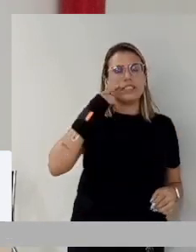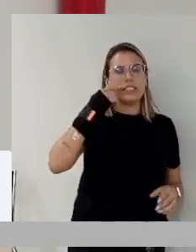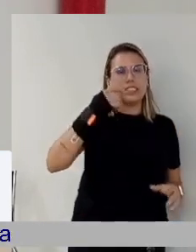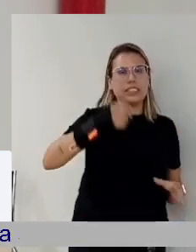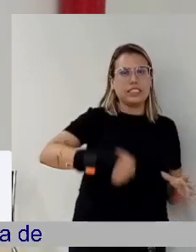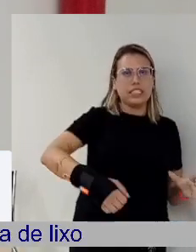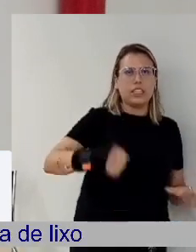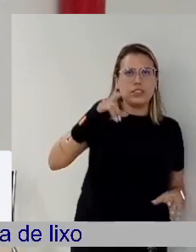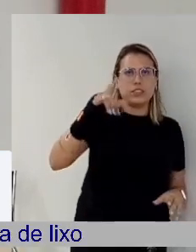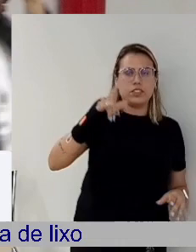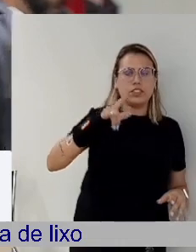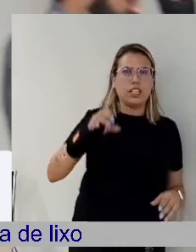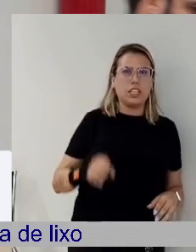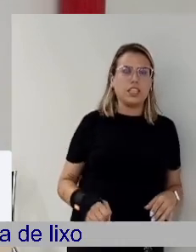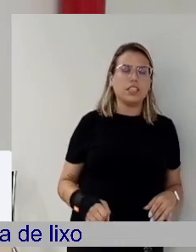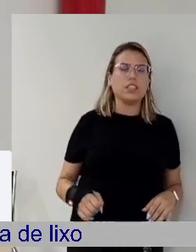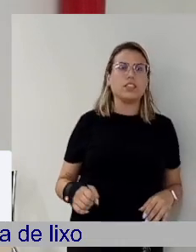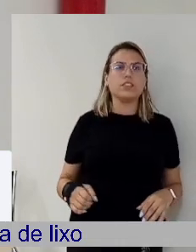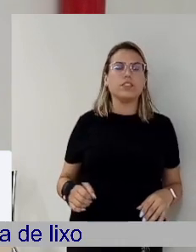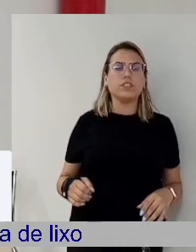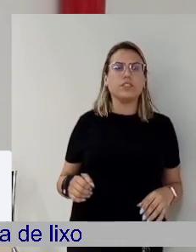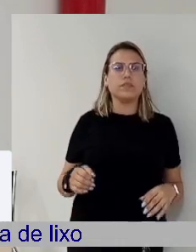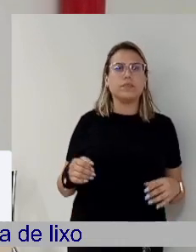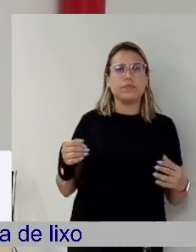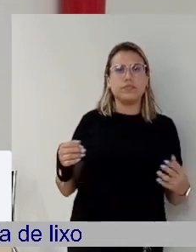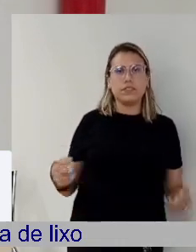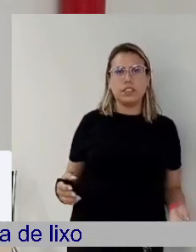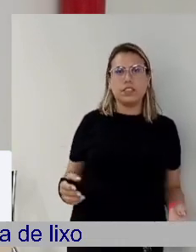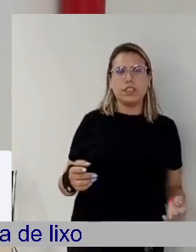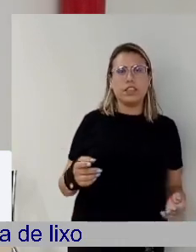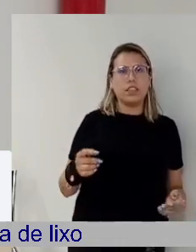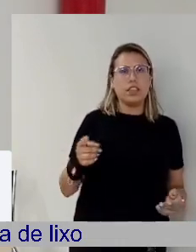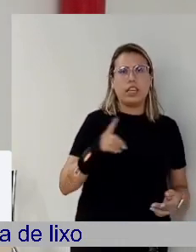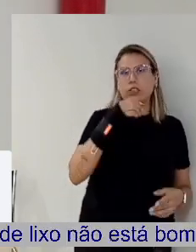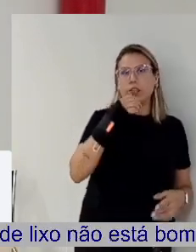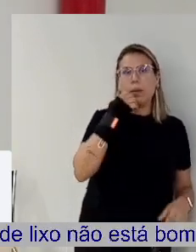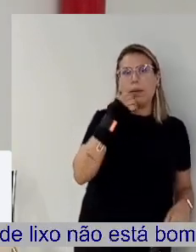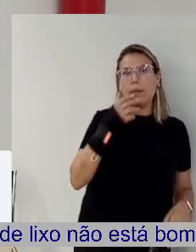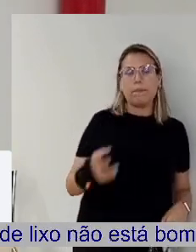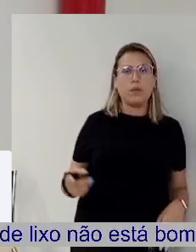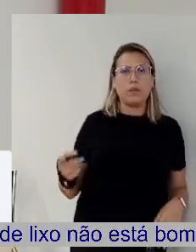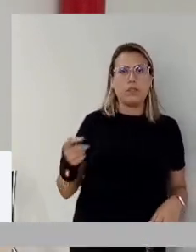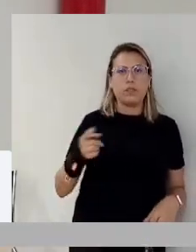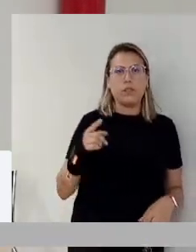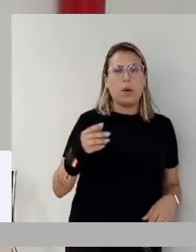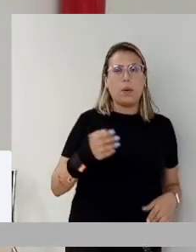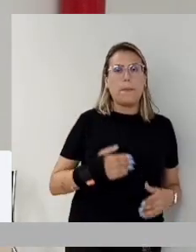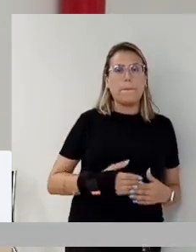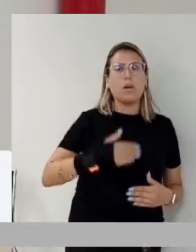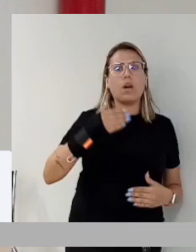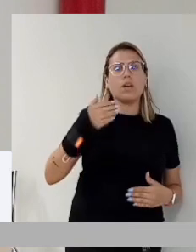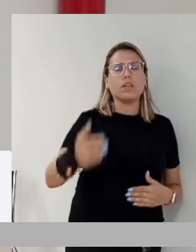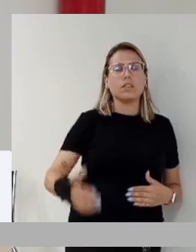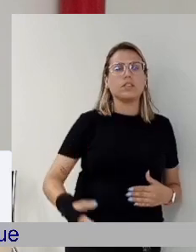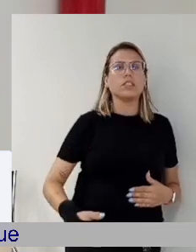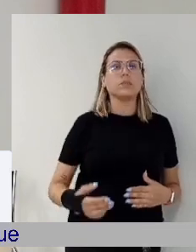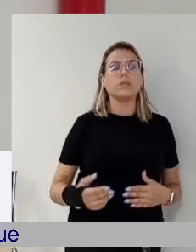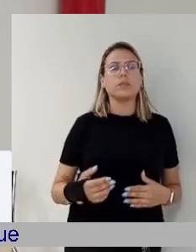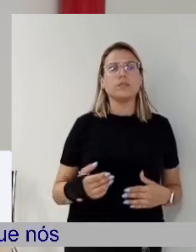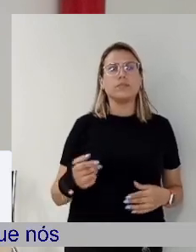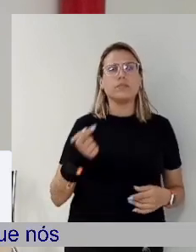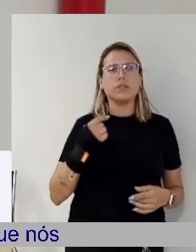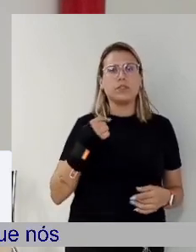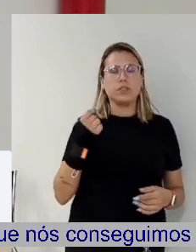de lixo caía quase em cima de nós sabe eh não está bom não Chicão no nosso primeiro mandato eu garanto que nós